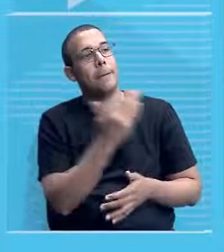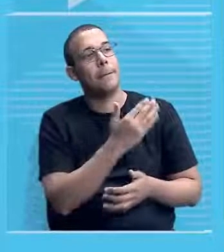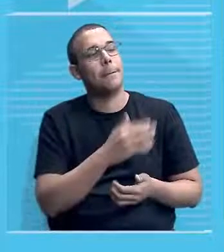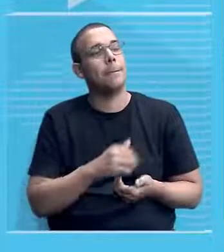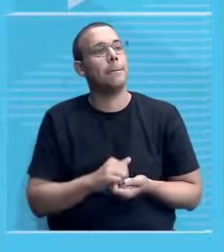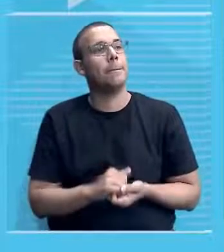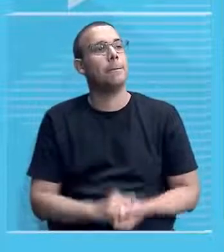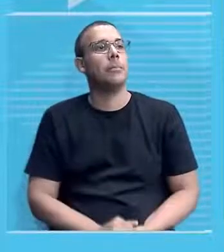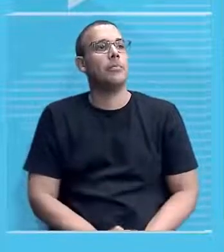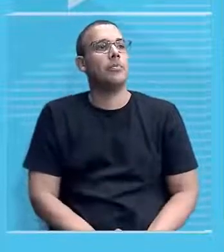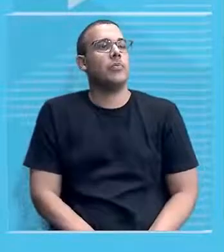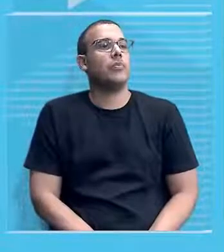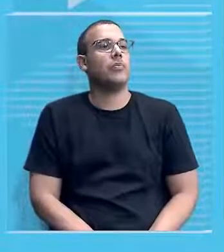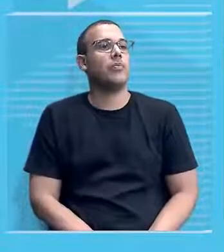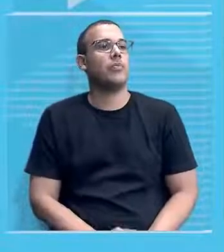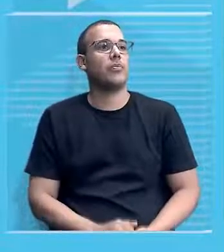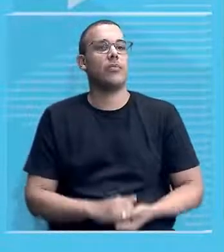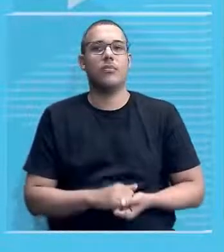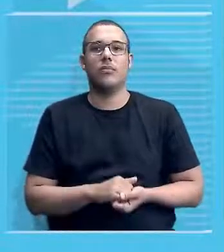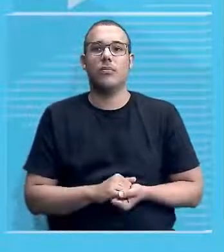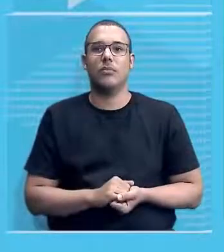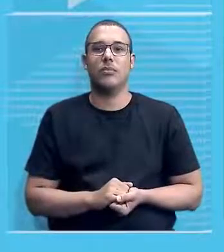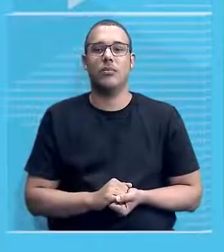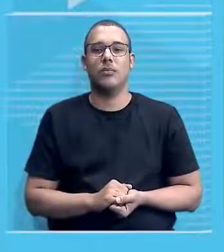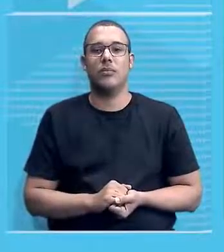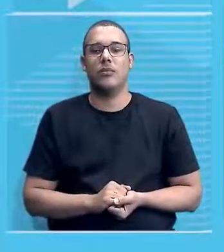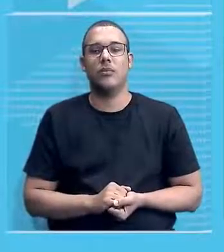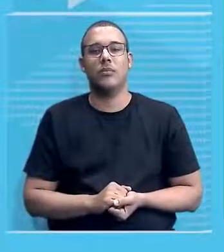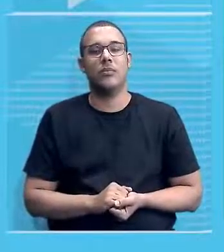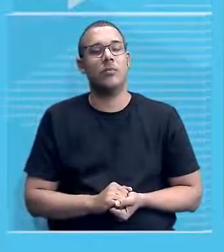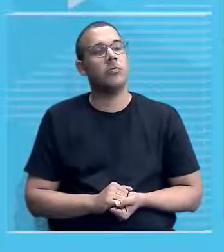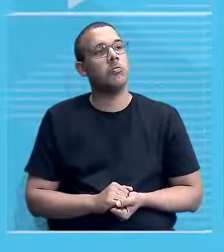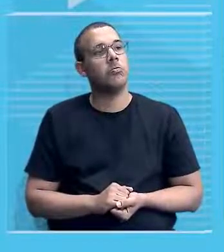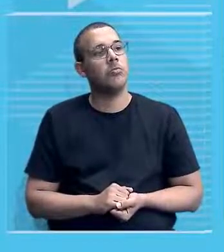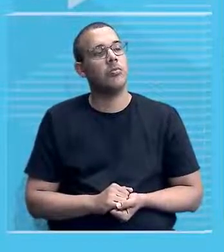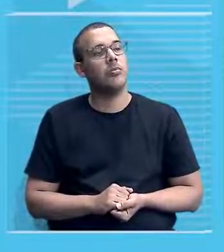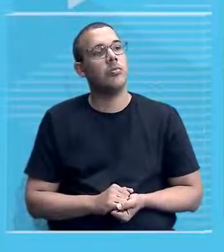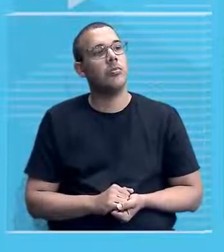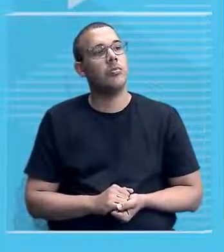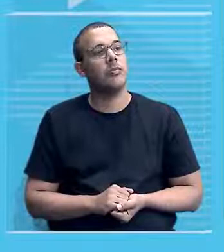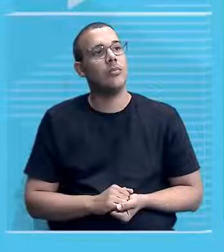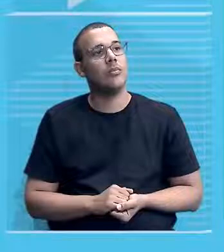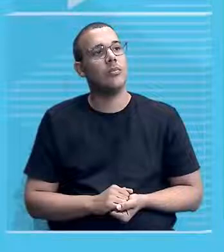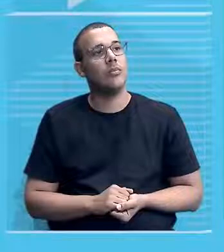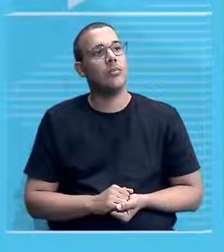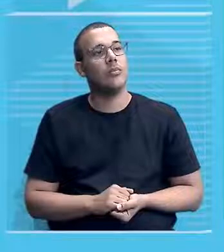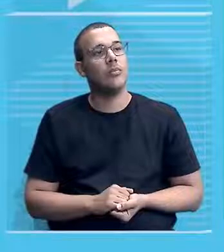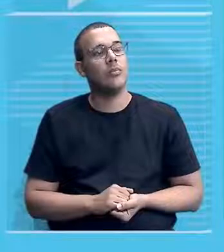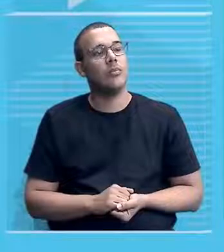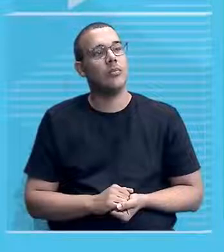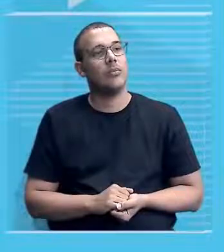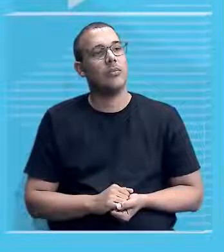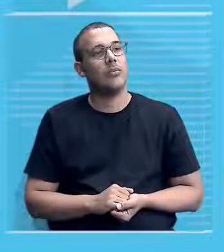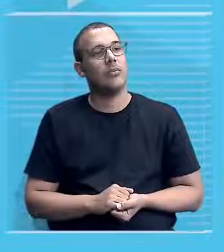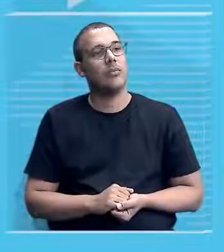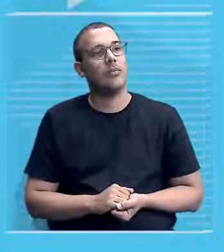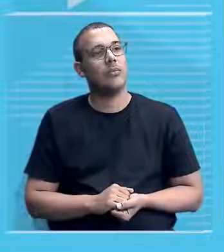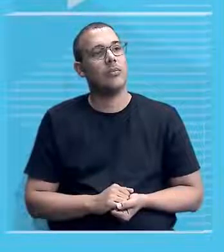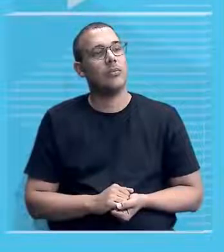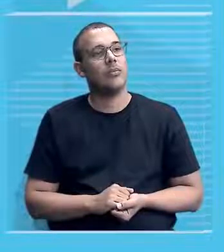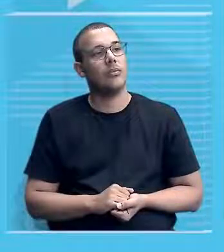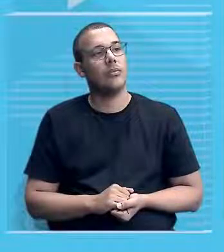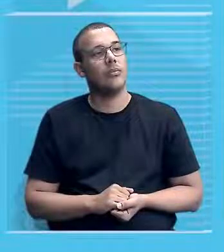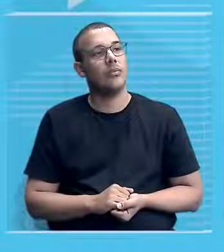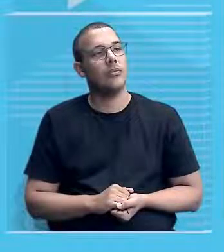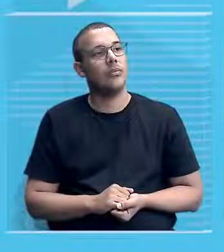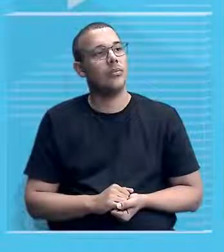mal é no trato e Na aparência ver sempre o cortesão de simulado ali respiramos sinceridade